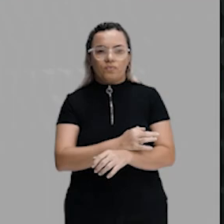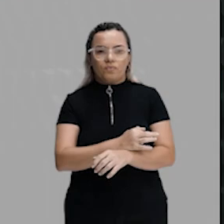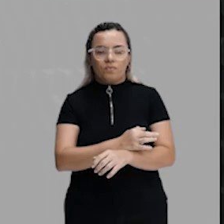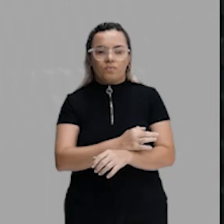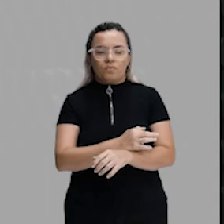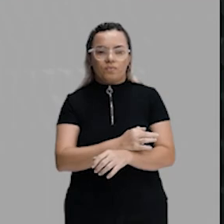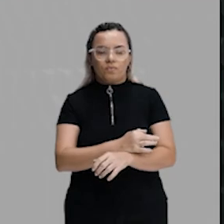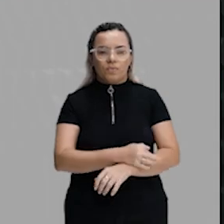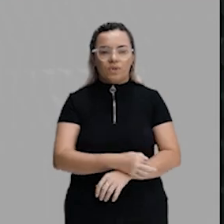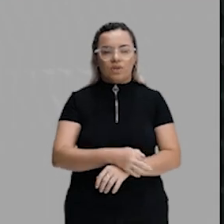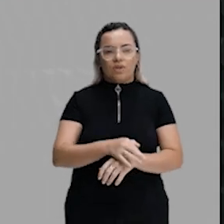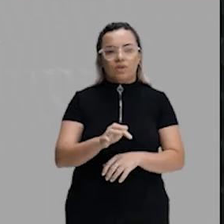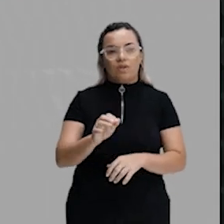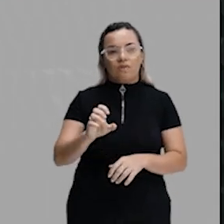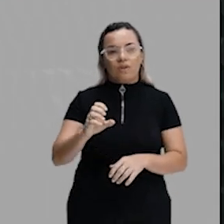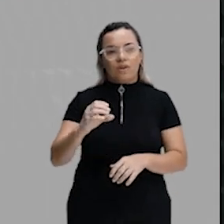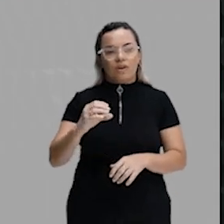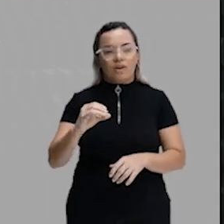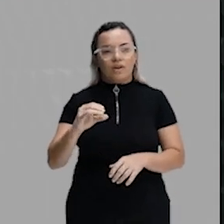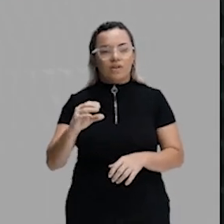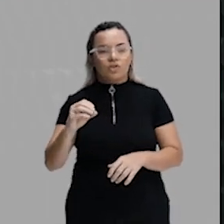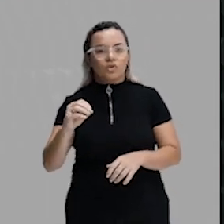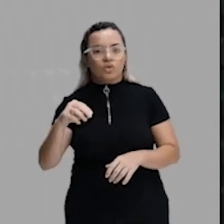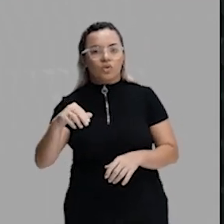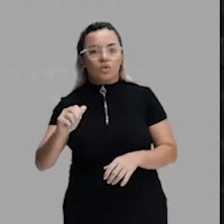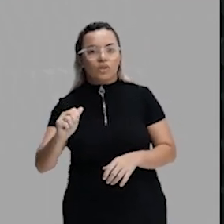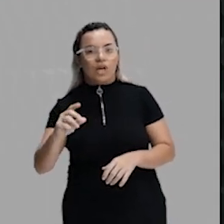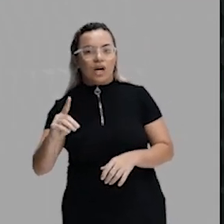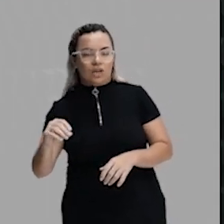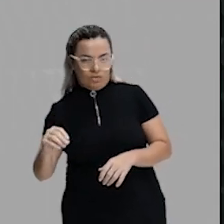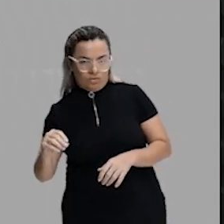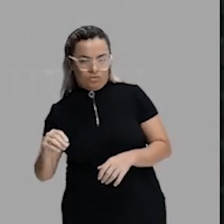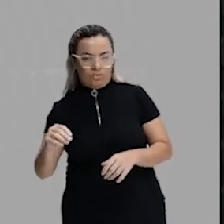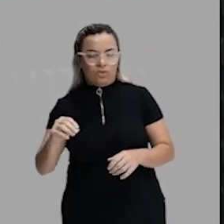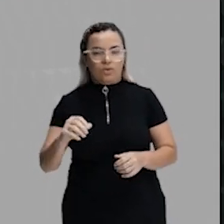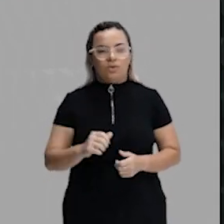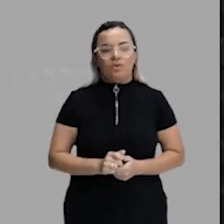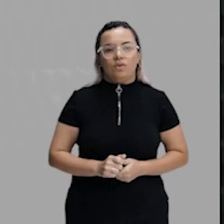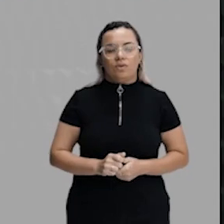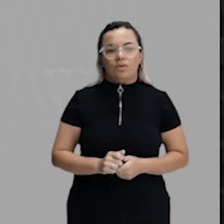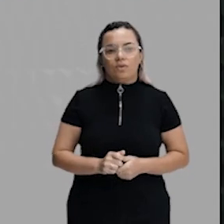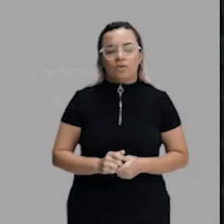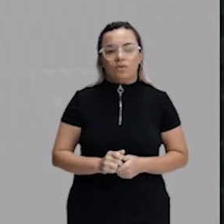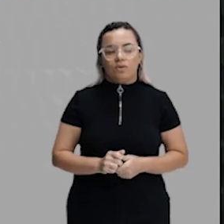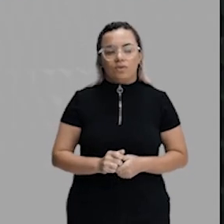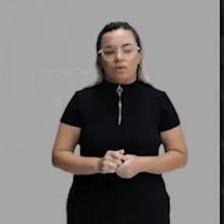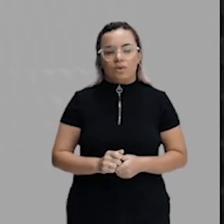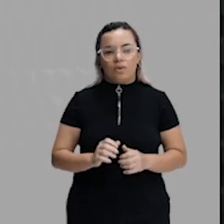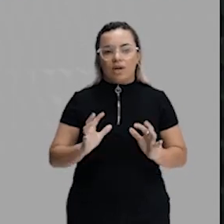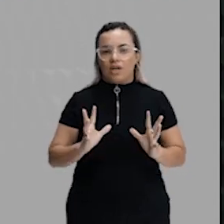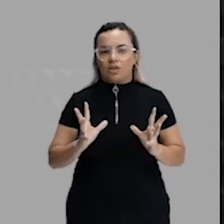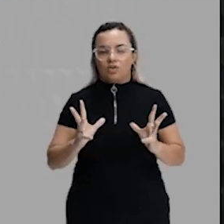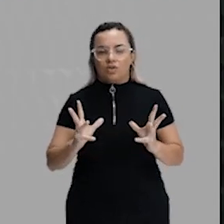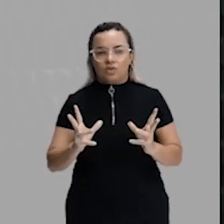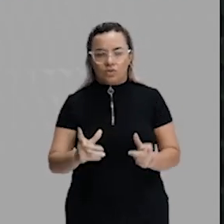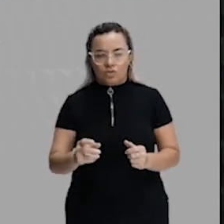confeccionados, resistores aí que foram feitos, né, para todos os valores